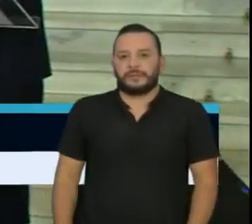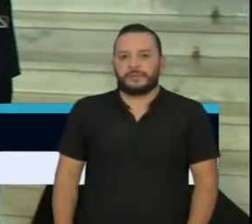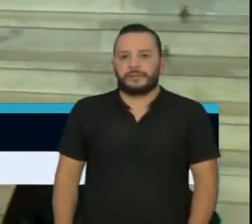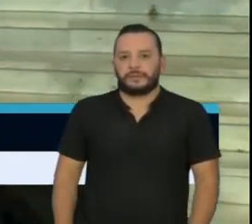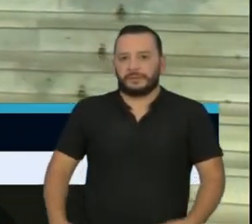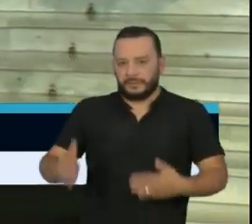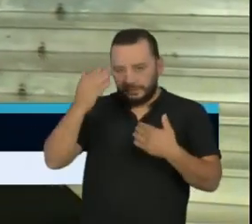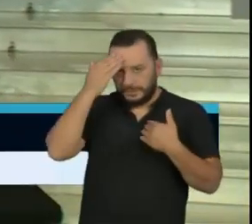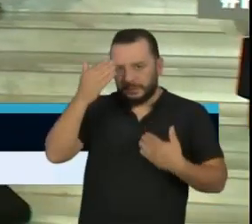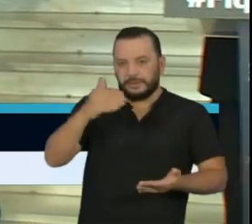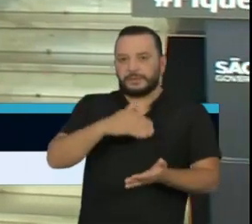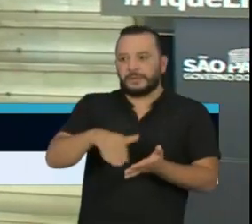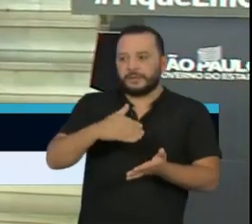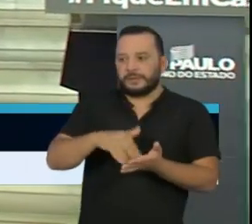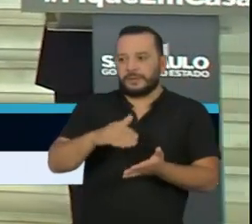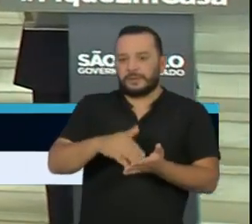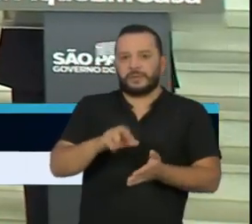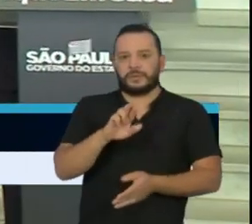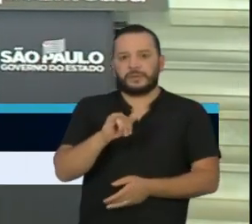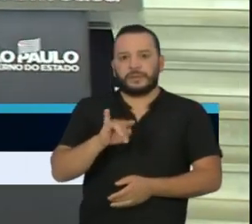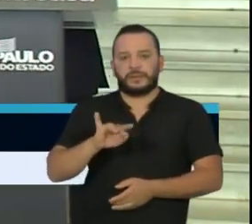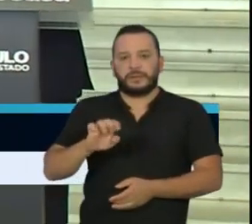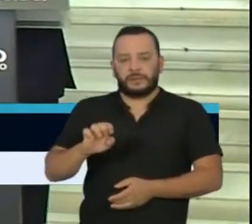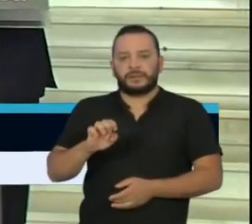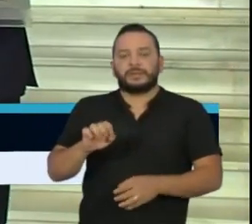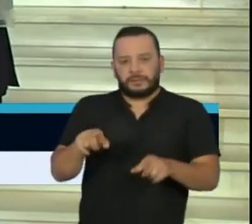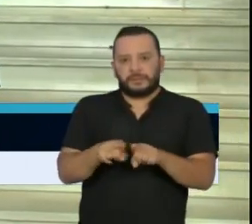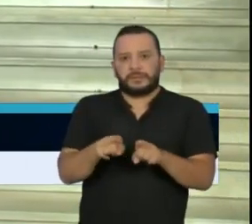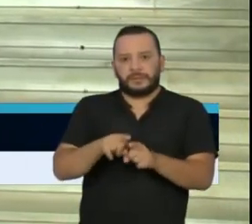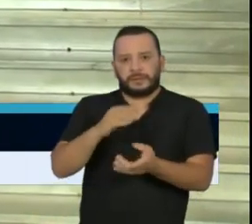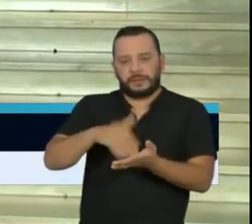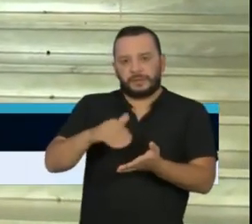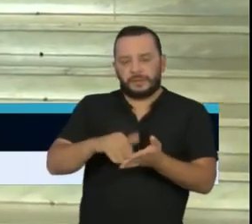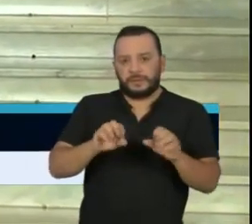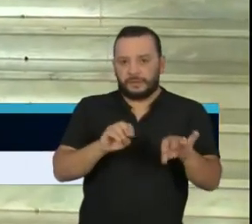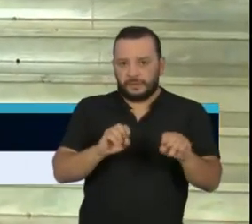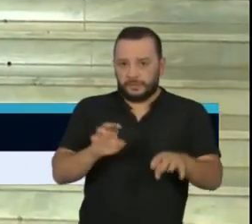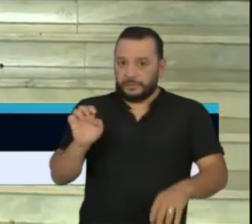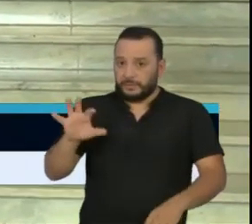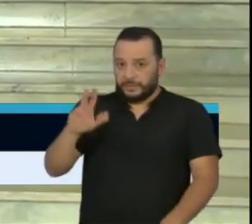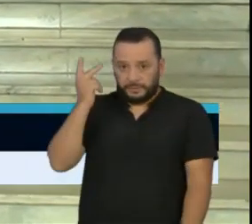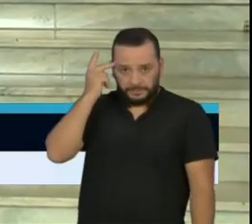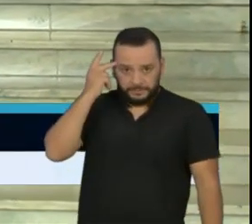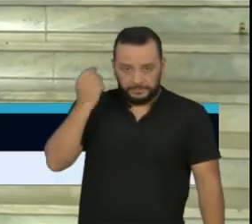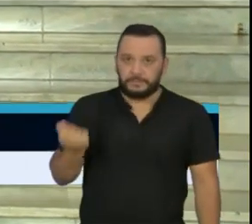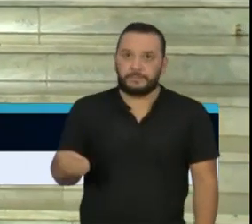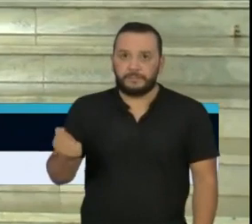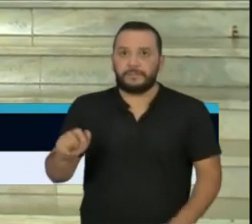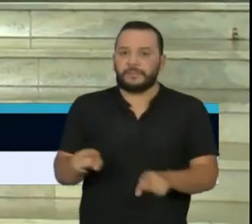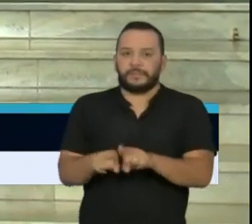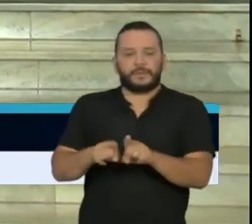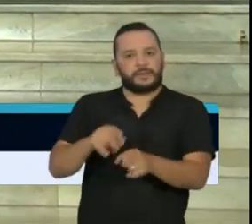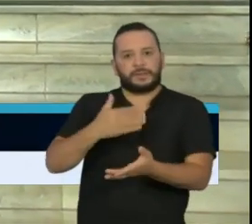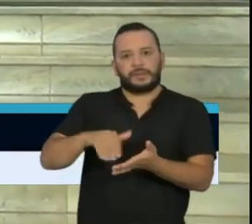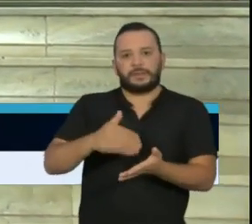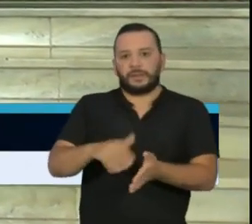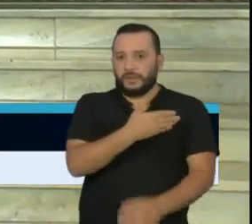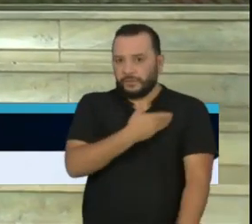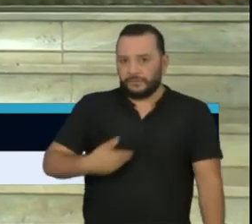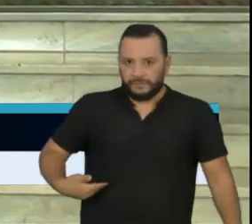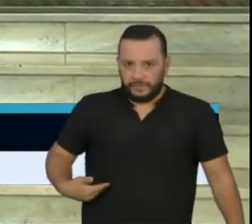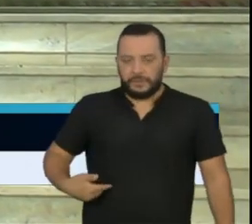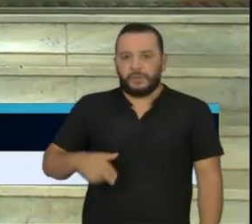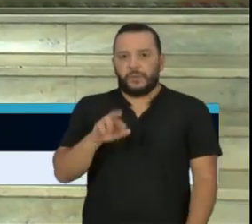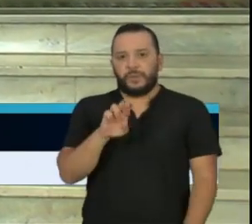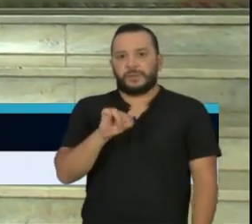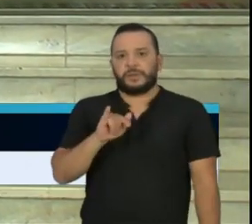Obrigado, secretário. Rocieli Soares, secretário da Educação do Estado de São Paulo. Eu passo a palavra agora para a intervenção do secretário de Governo, vice-governador